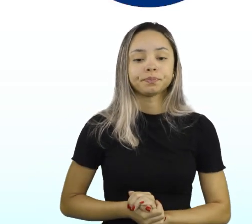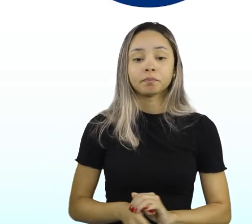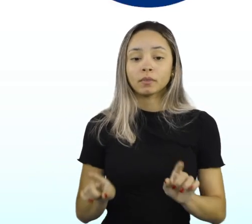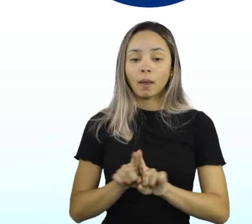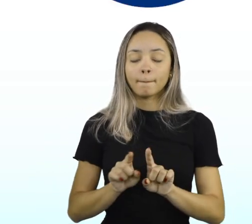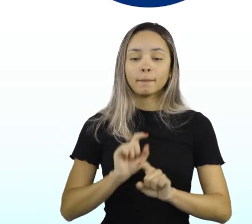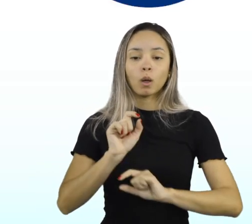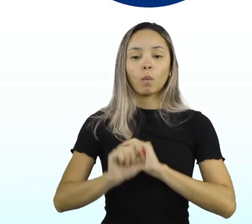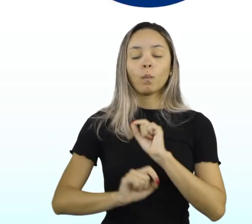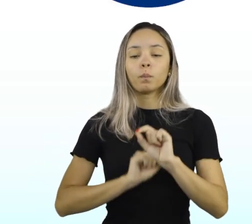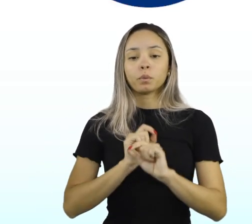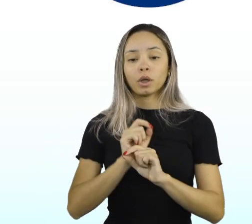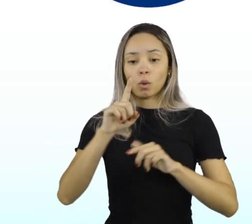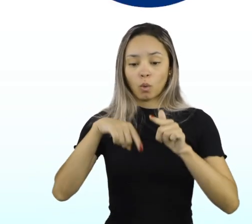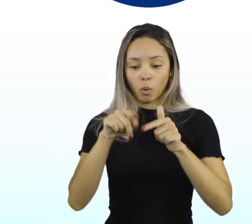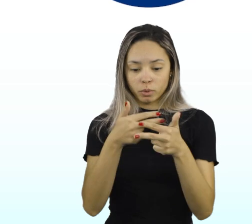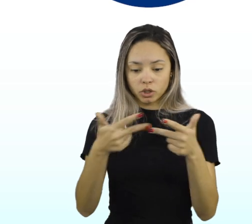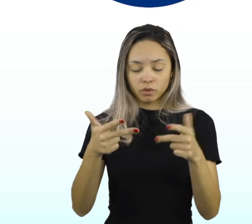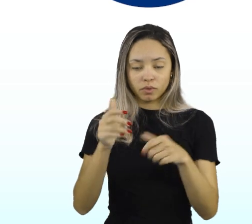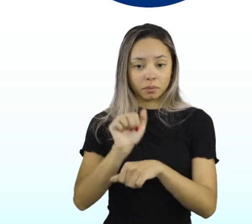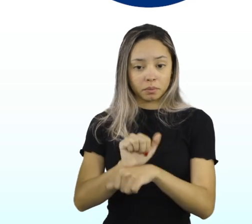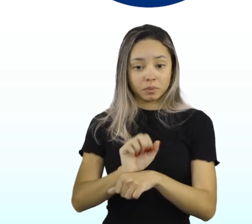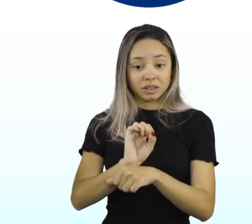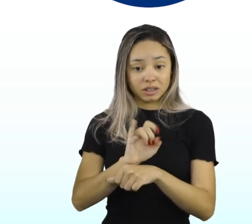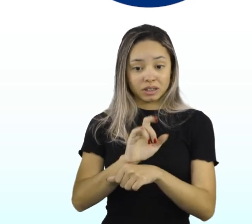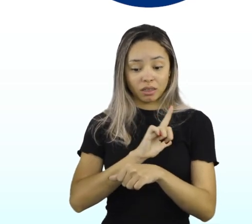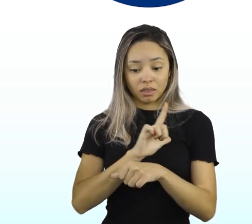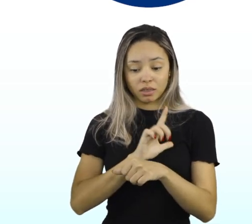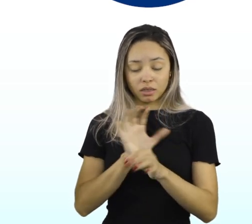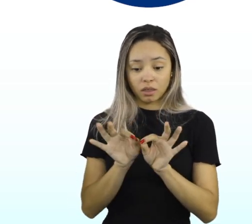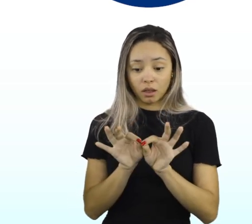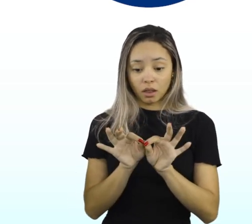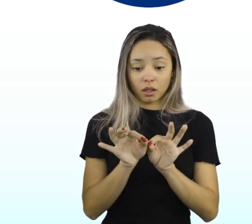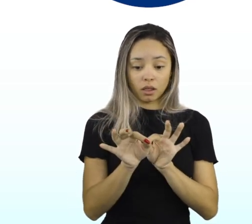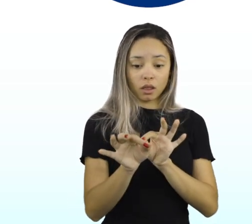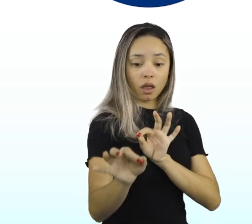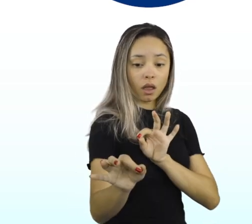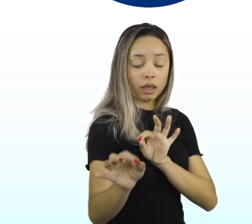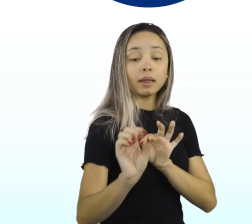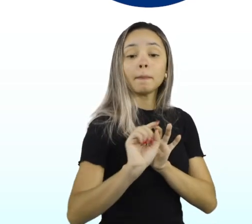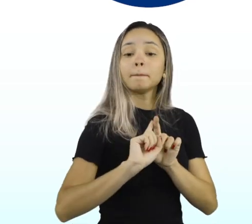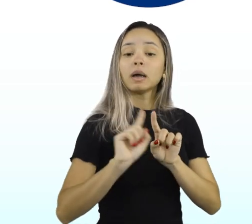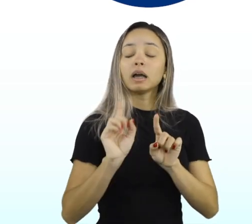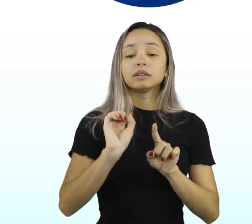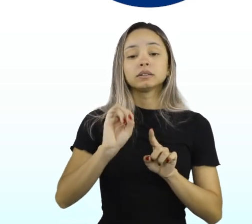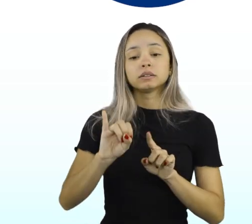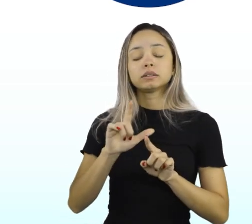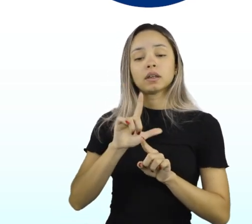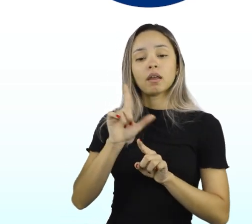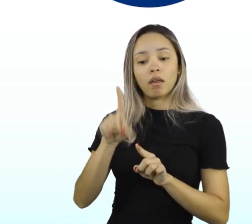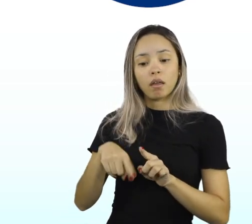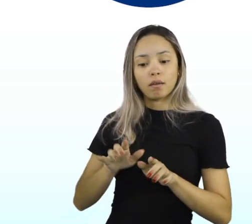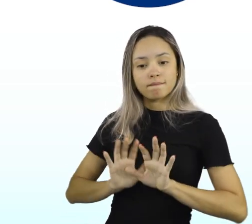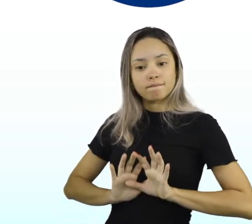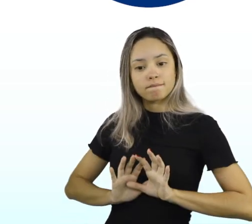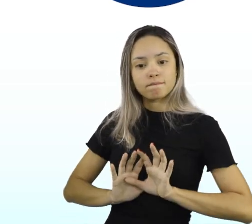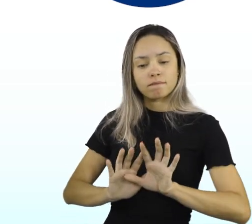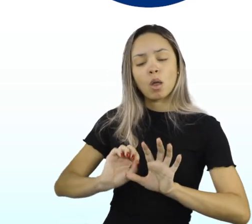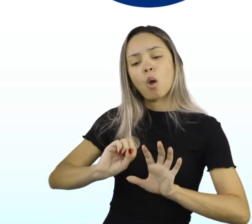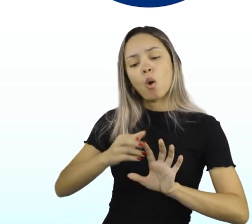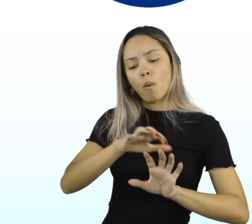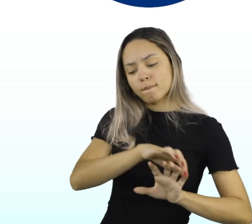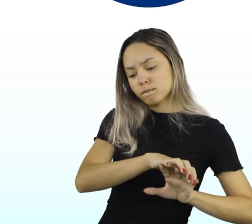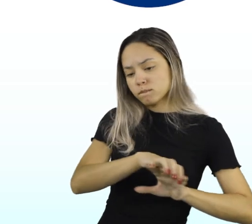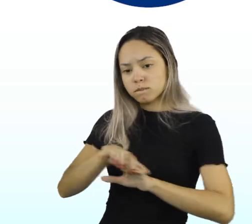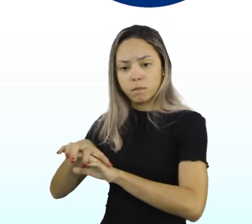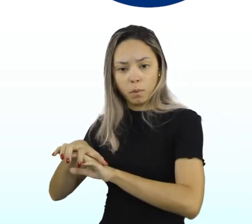de movimento uniforme em uma linha reta, a menos que ele seja o quê? Forçado a mudar aquela direção do seu estado. Pois é,